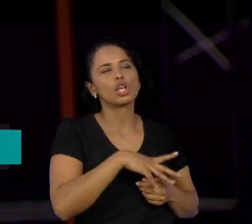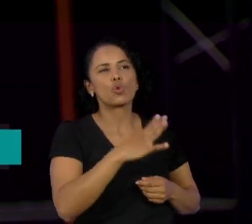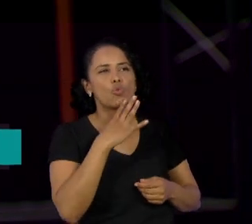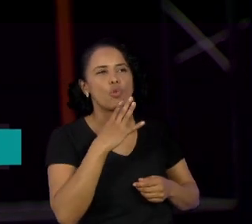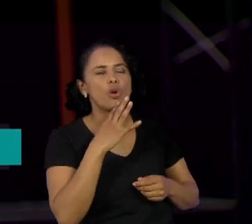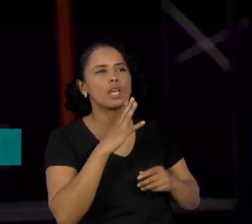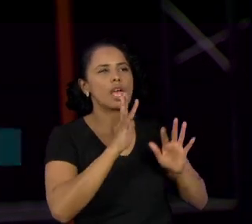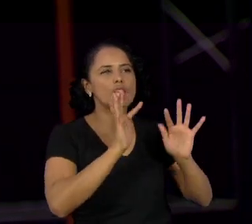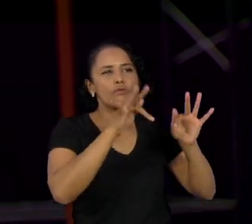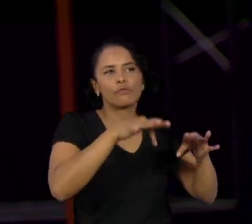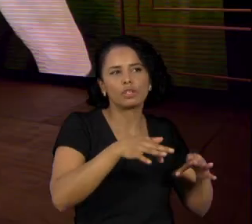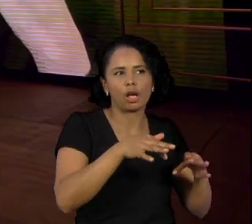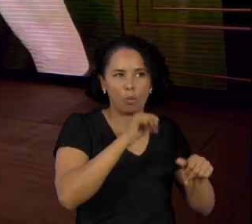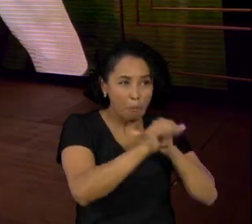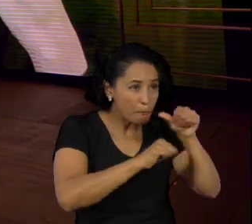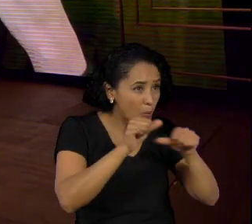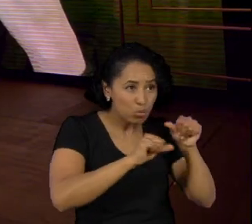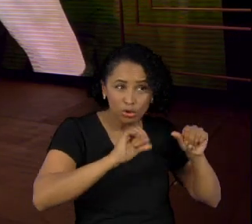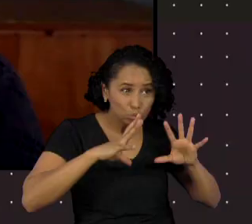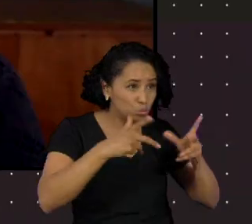ter. Isso muda tudo, não?